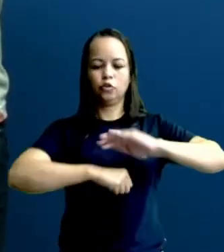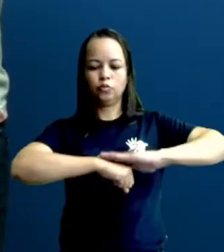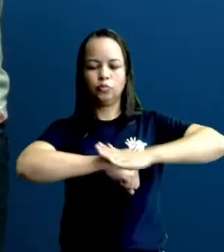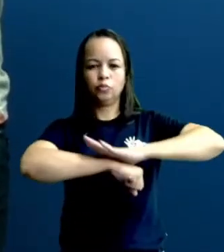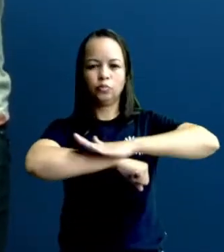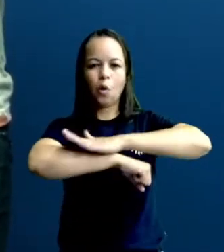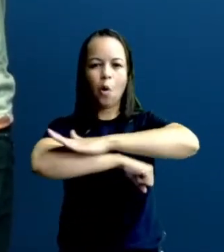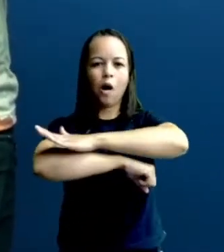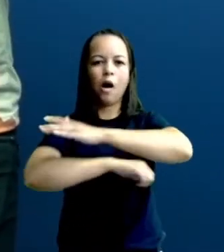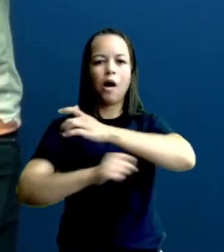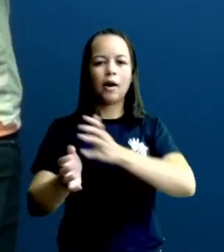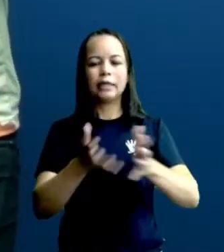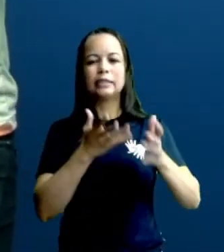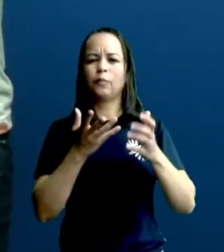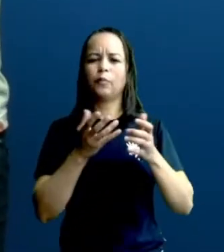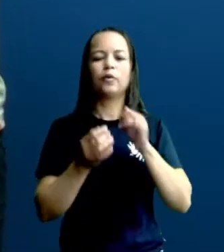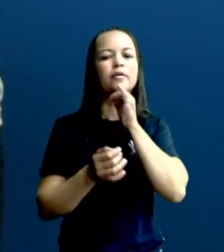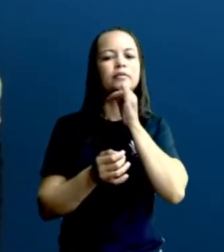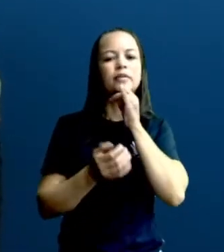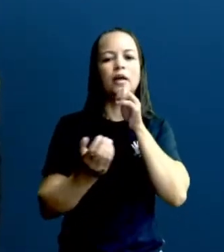nascerão jacarés fêmeas, em temperaturas